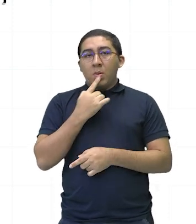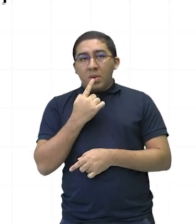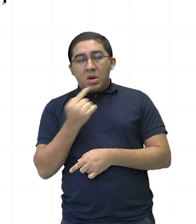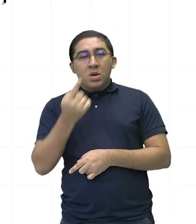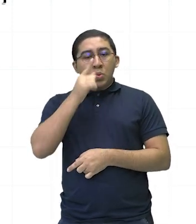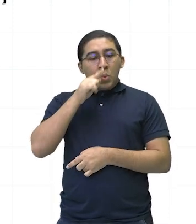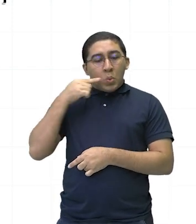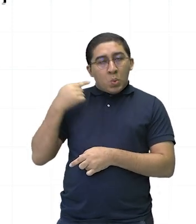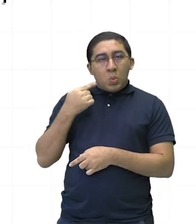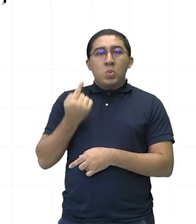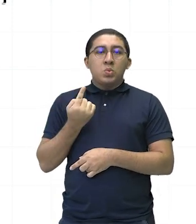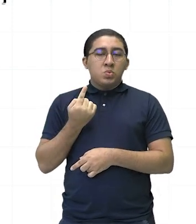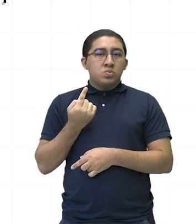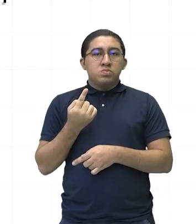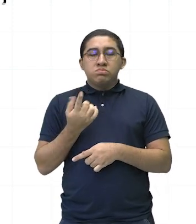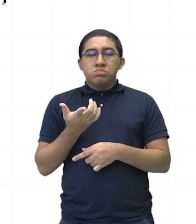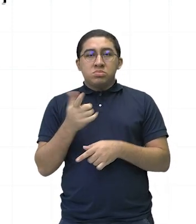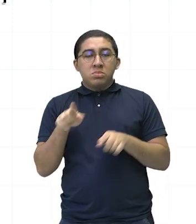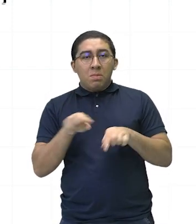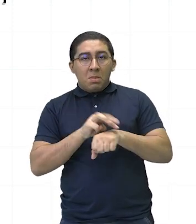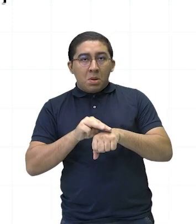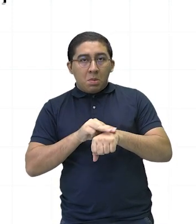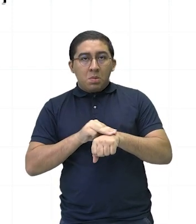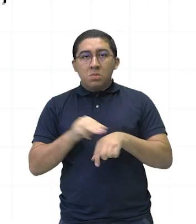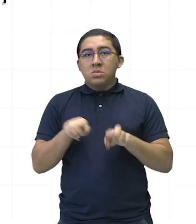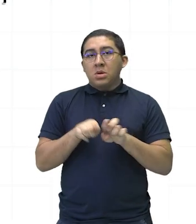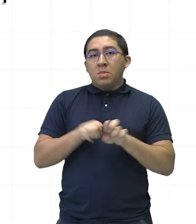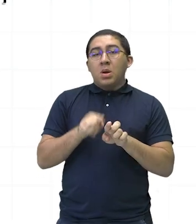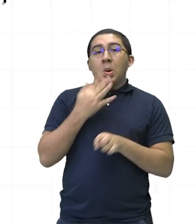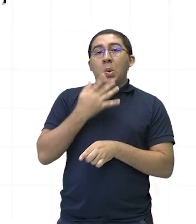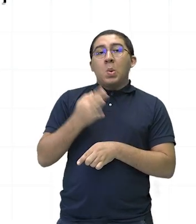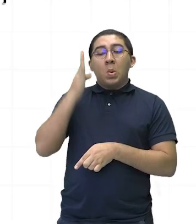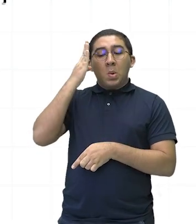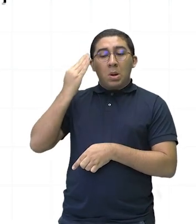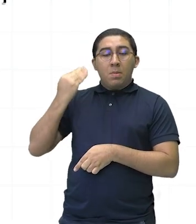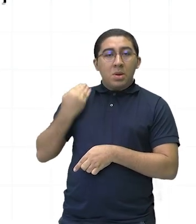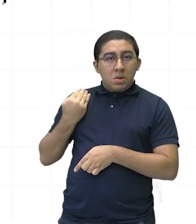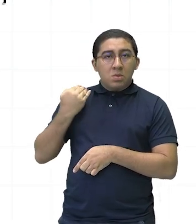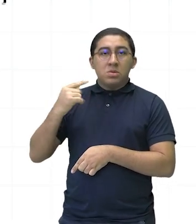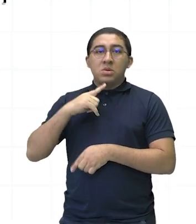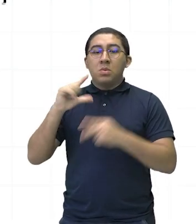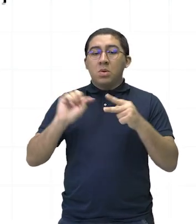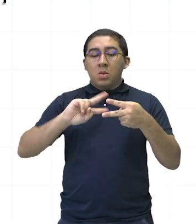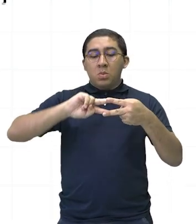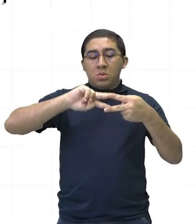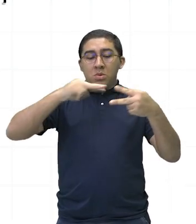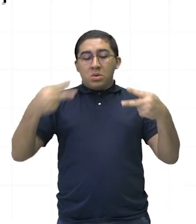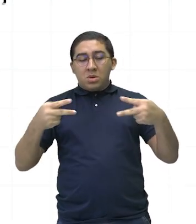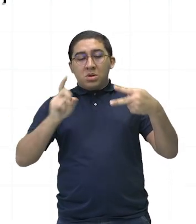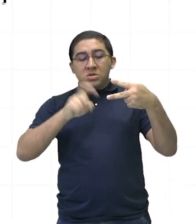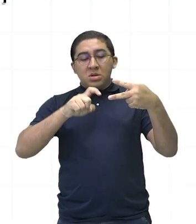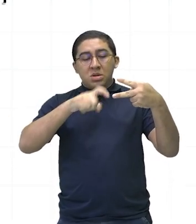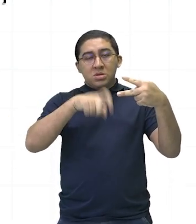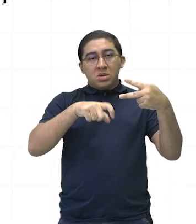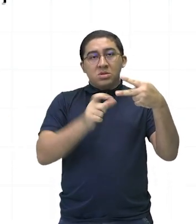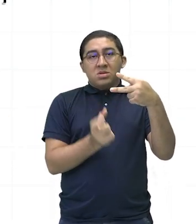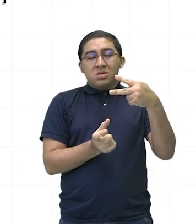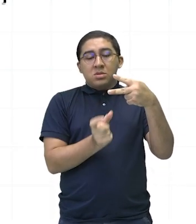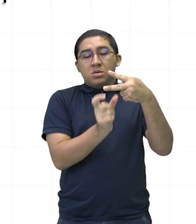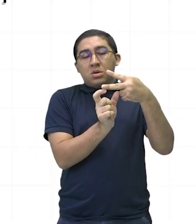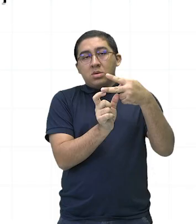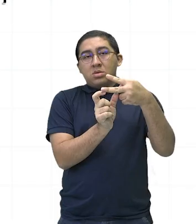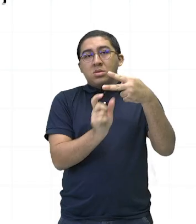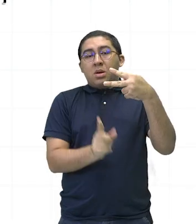o cabelo castanho. Então, nós temos o gene, que é a presença de cabelo dentro dessa